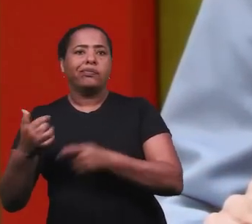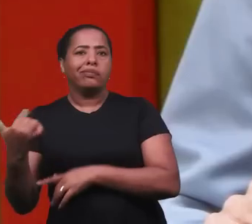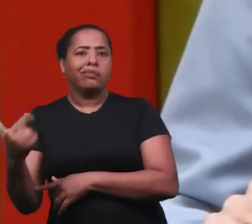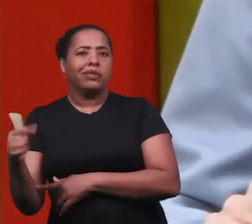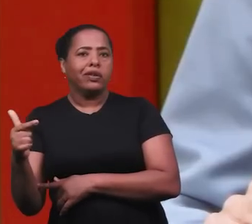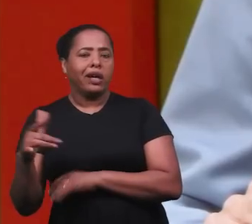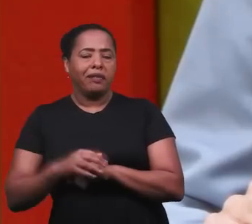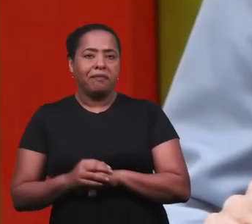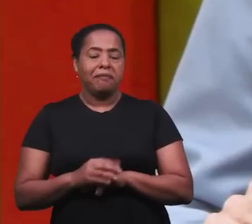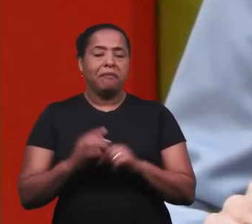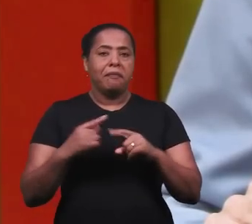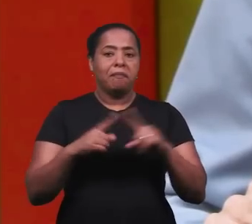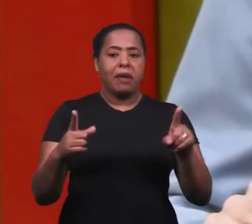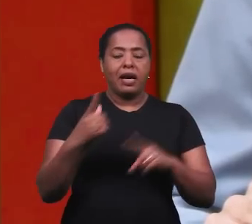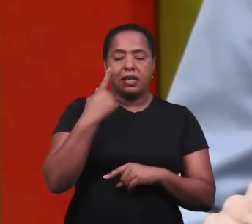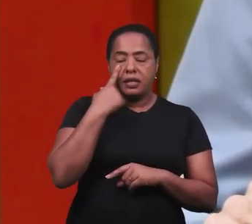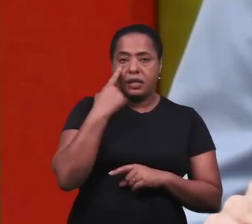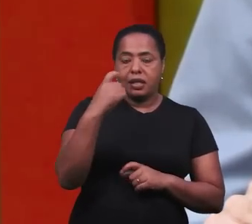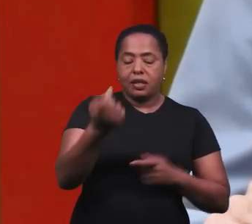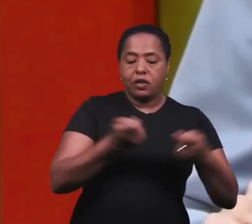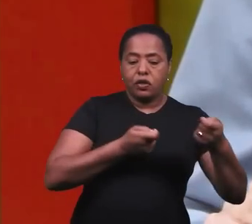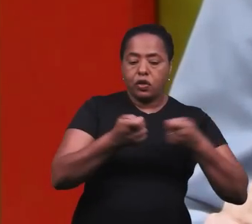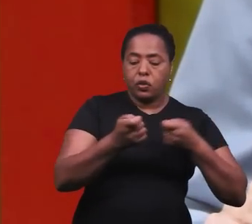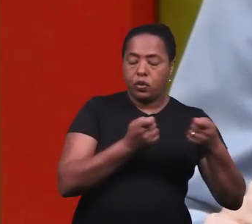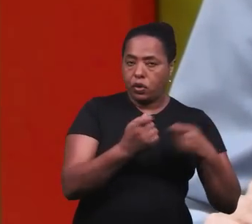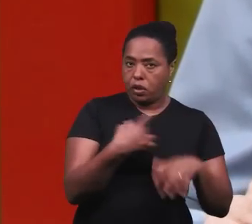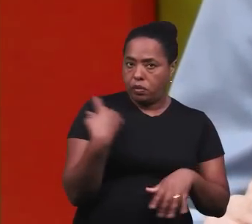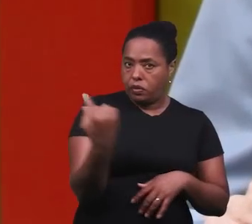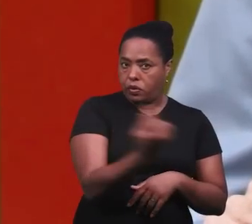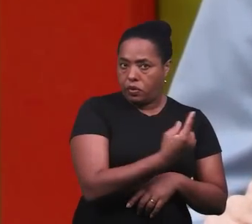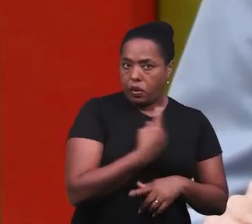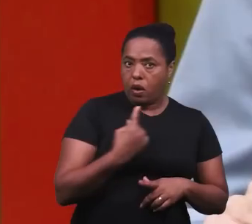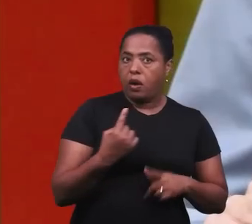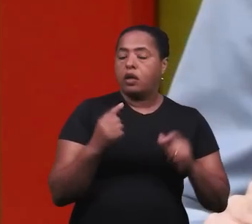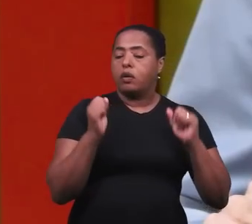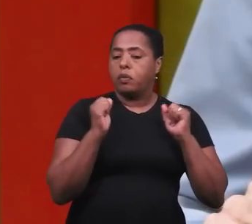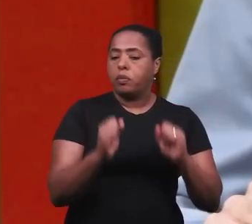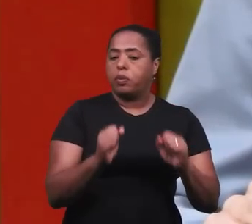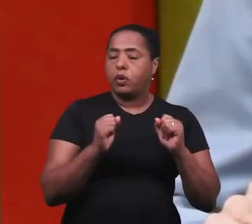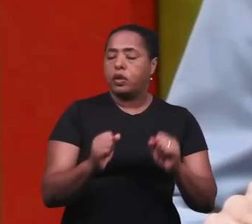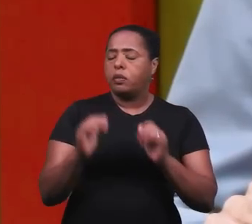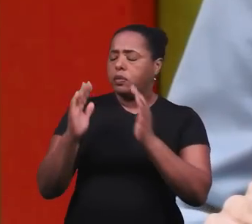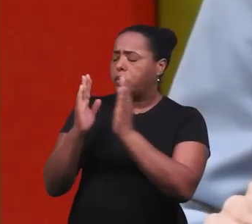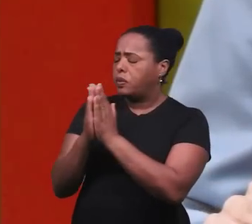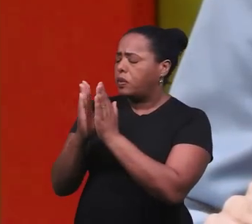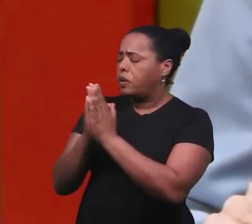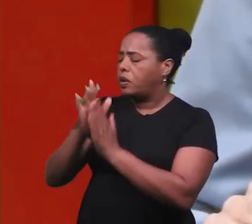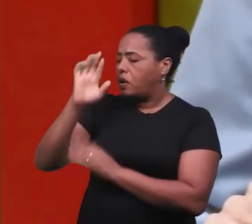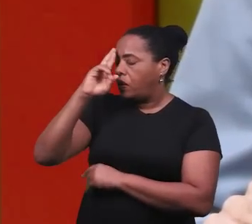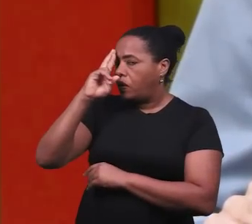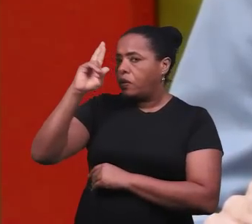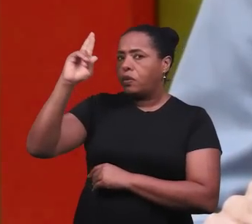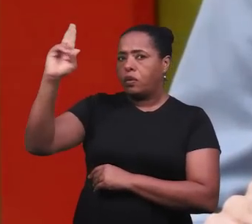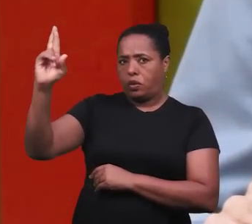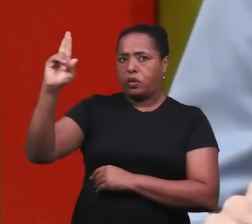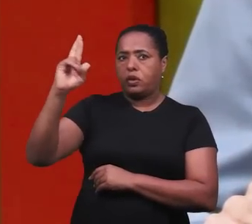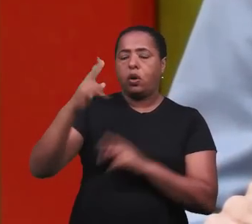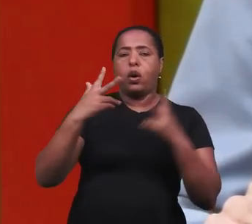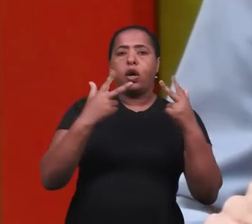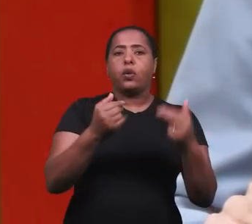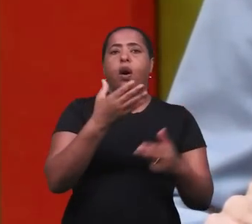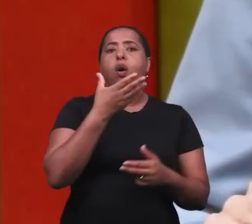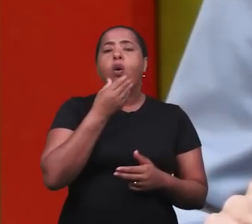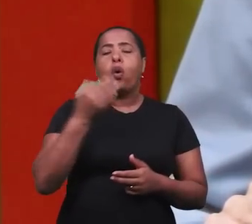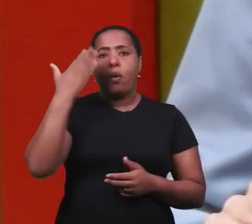que nós controlamos e outros que nós não temos controle. Mas é interessante que aqueles que